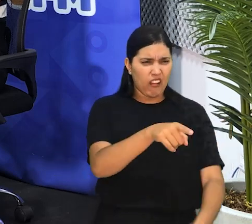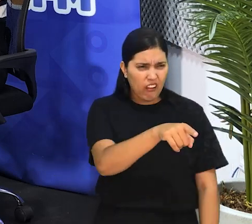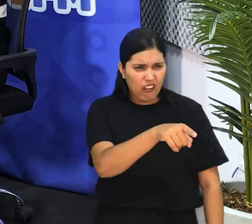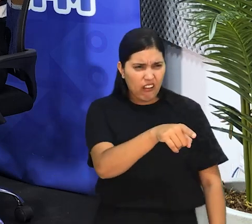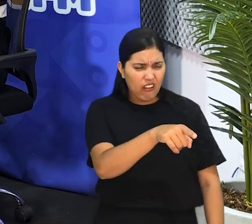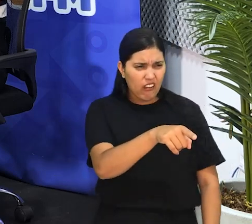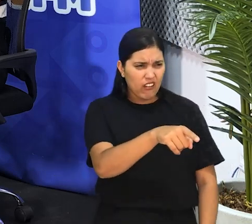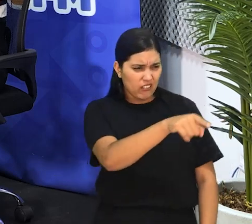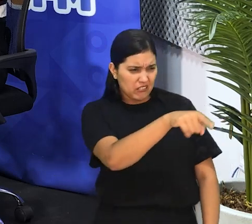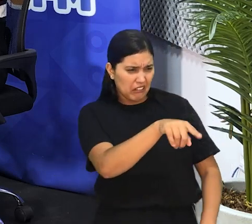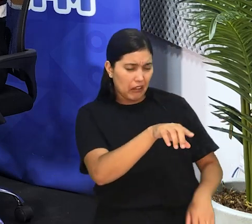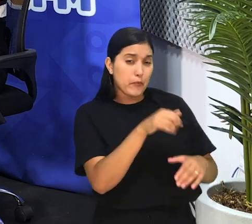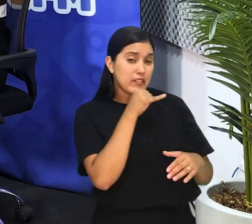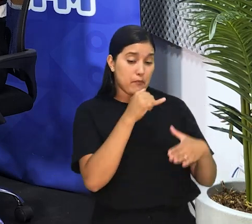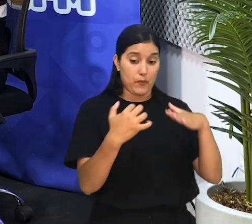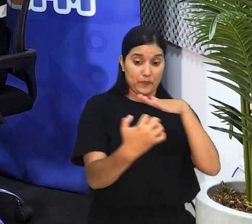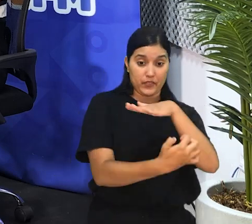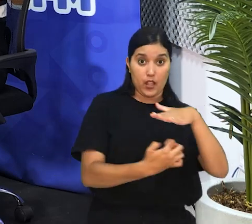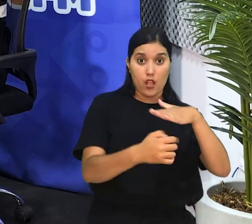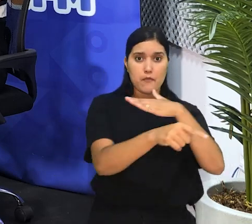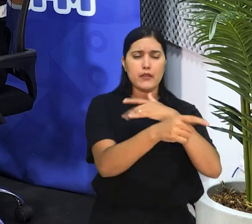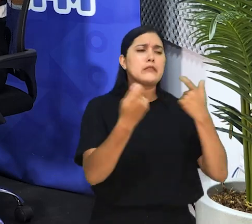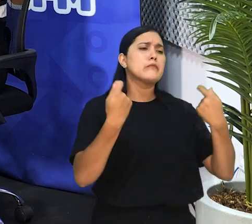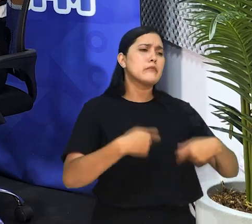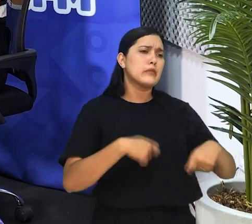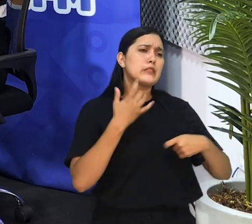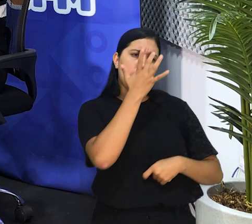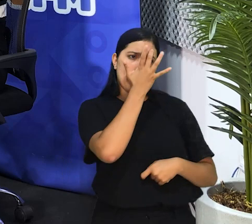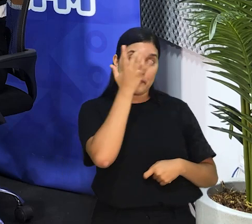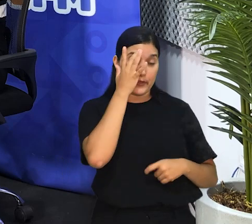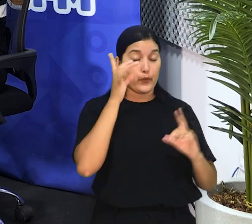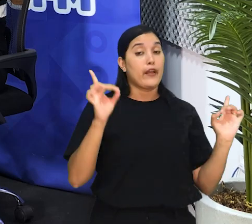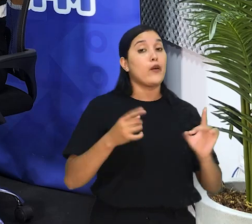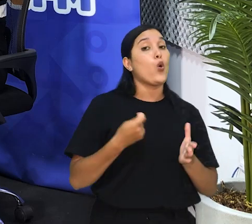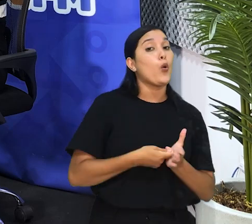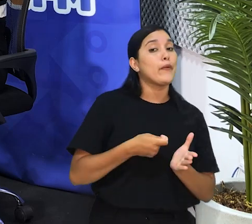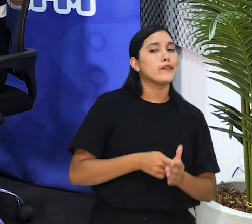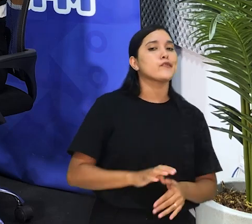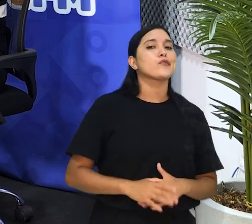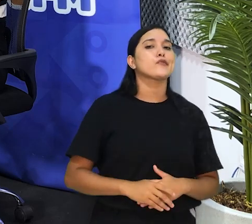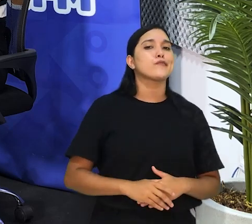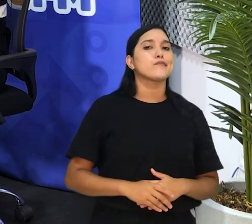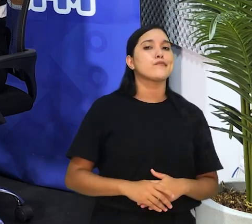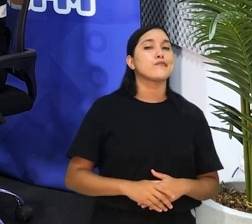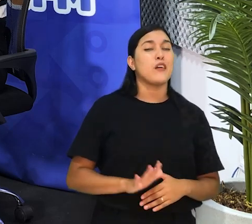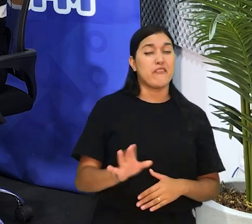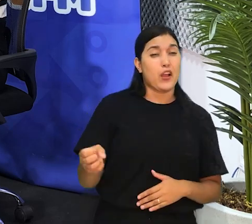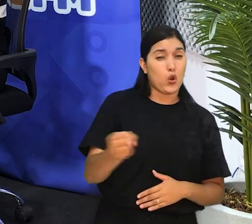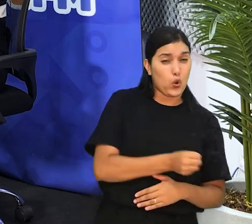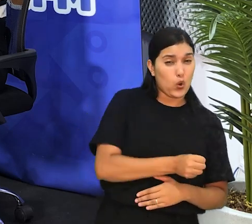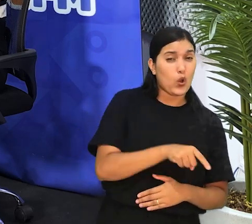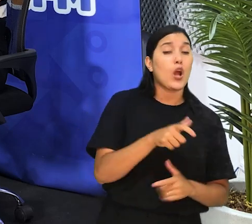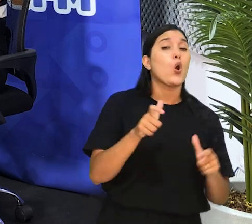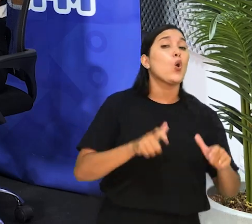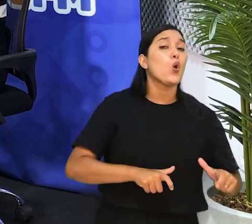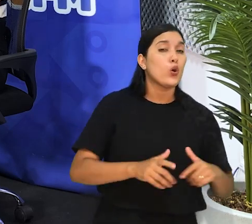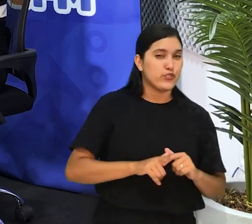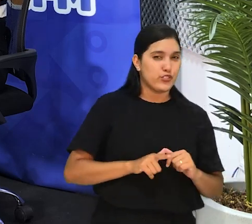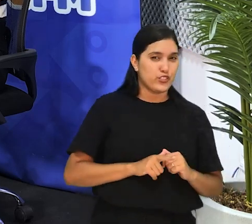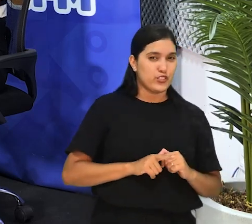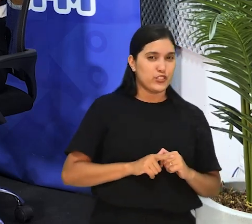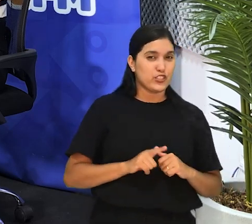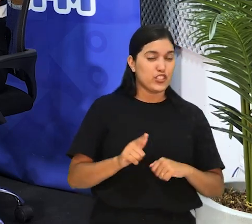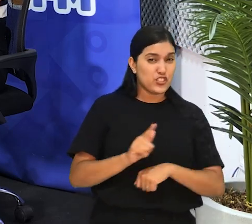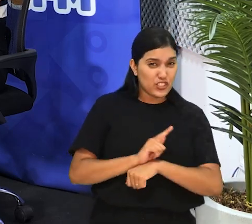limitação. A empresa ela precisa ter alguém com deficiência, mas para qual cargo? Será que ela vai colocar como